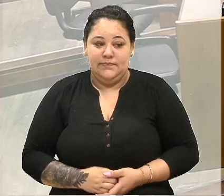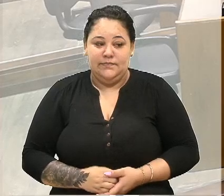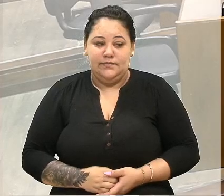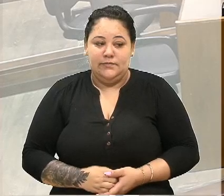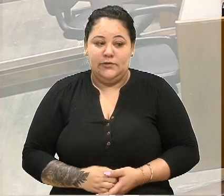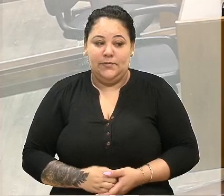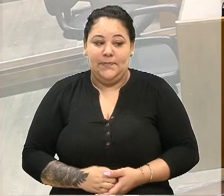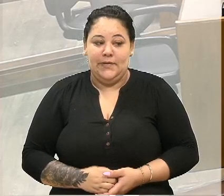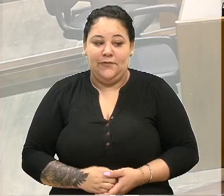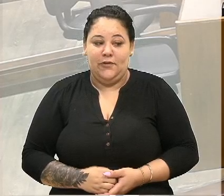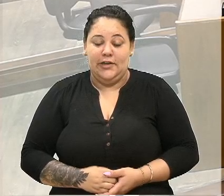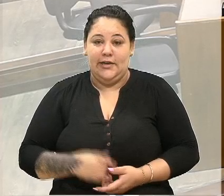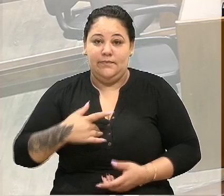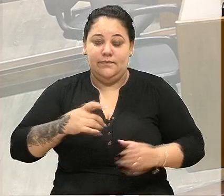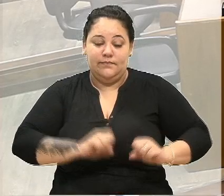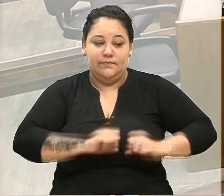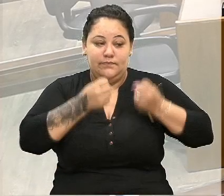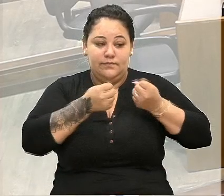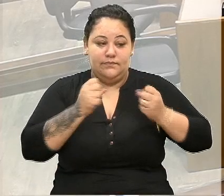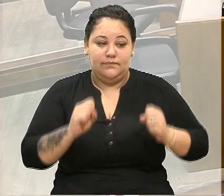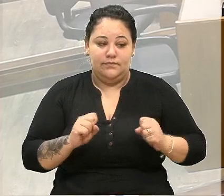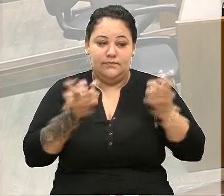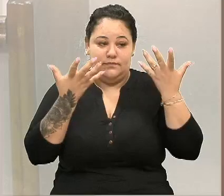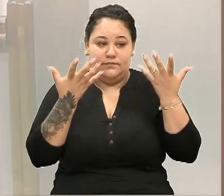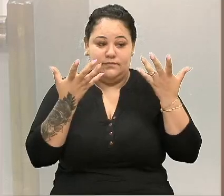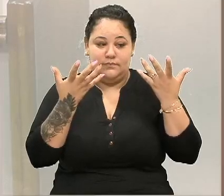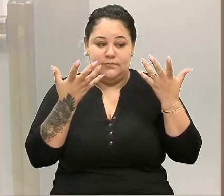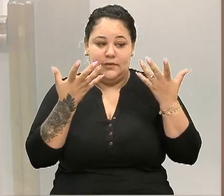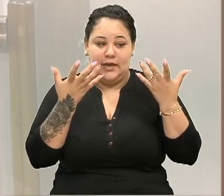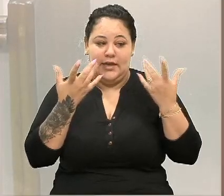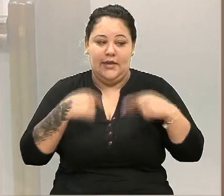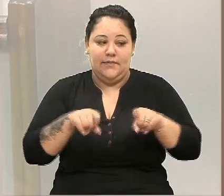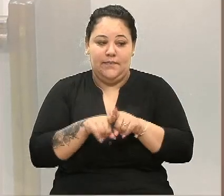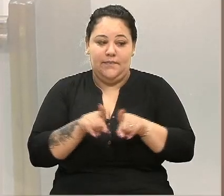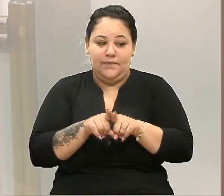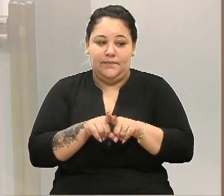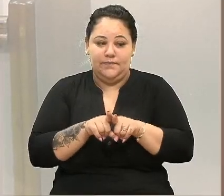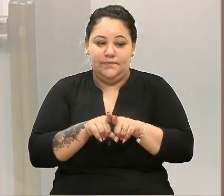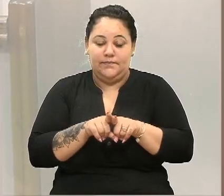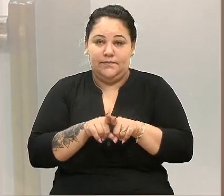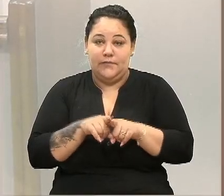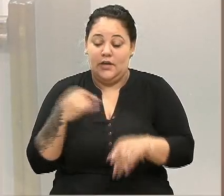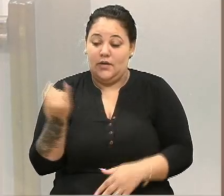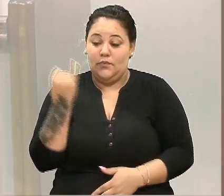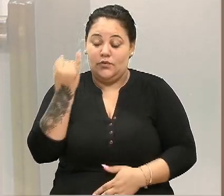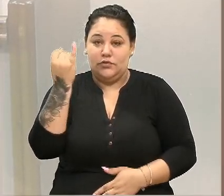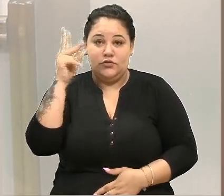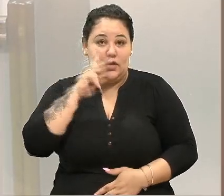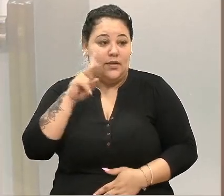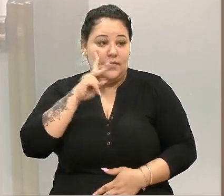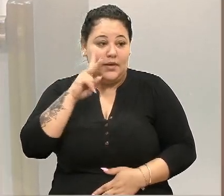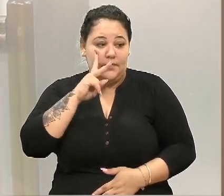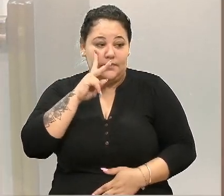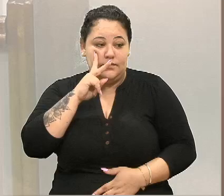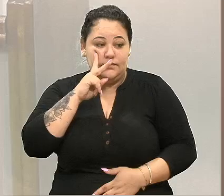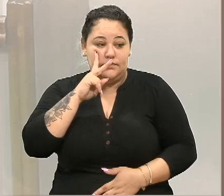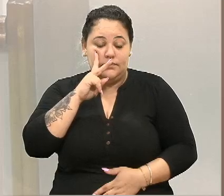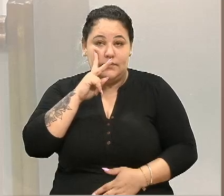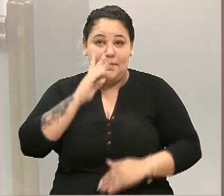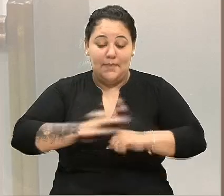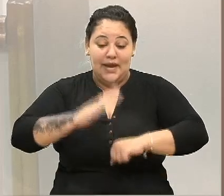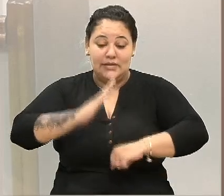defende o turismo, defende eventos, e eu da mesma forma. É importante retomar, é importante tornar